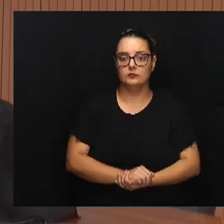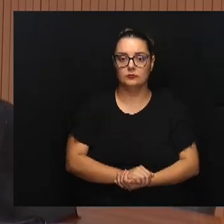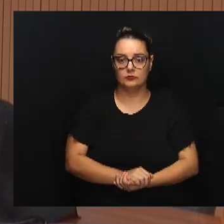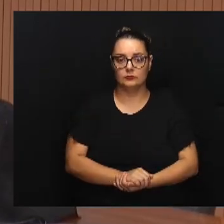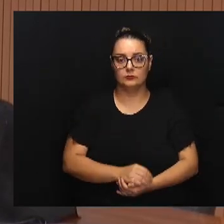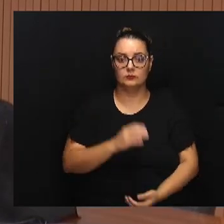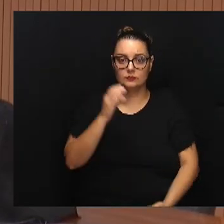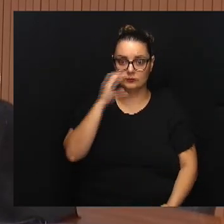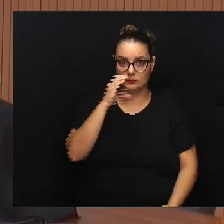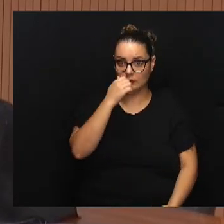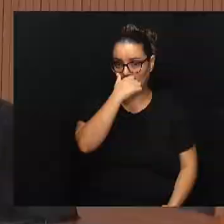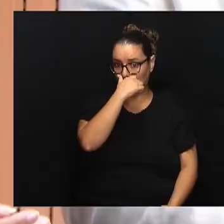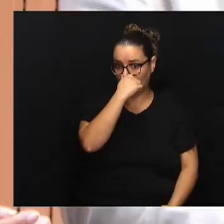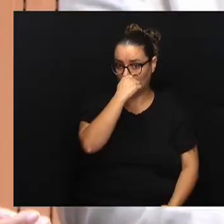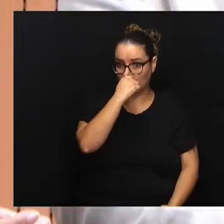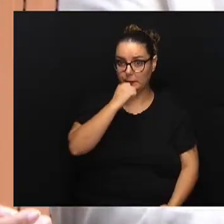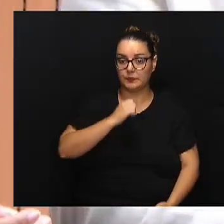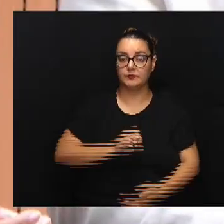rapidinho, que